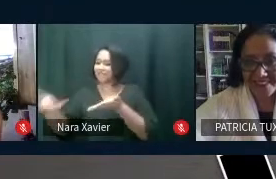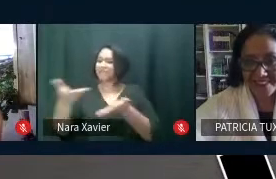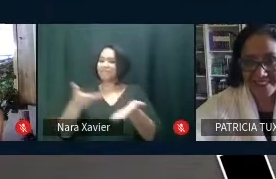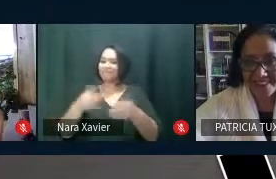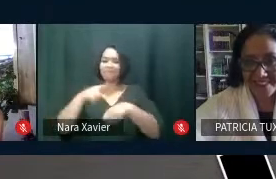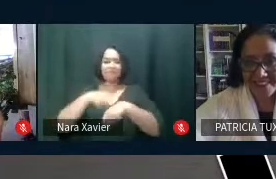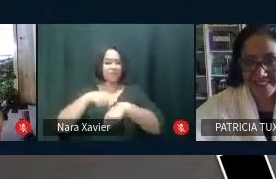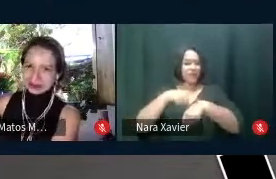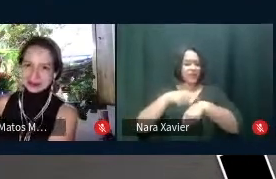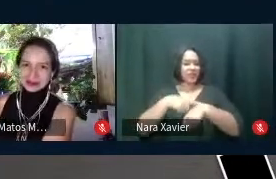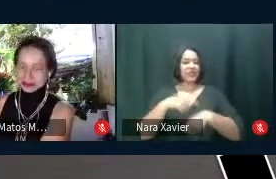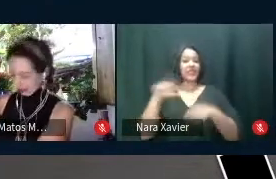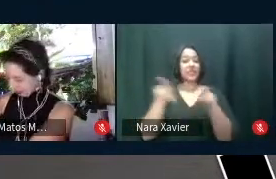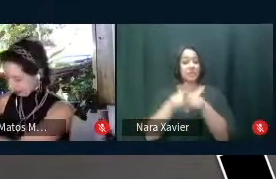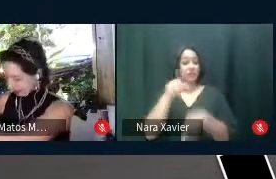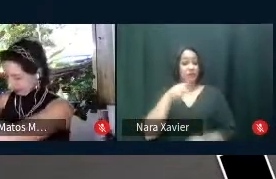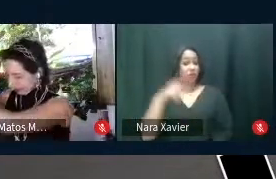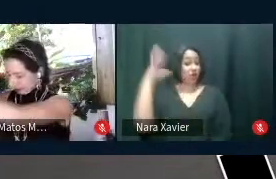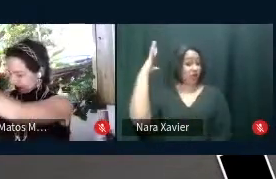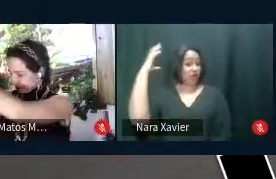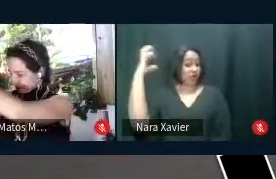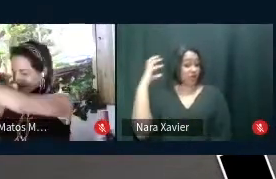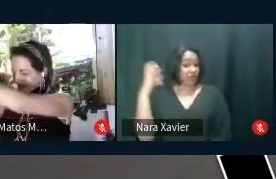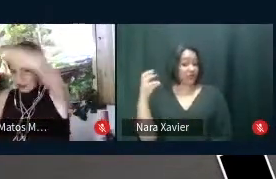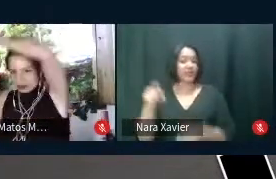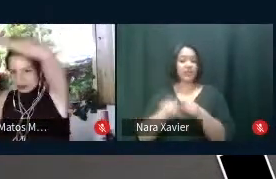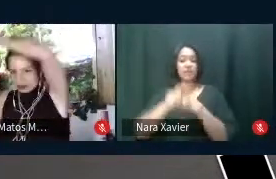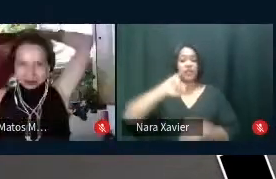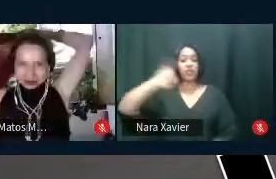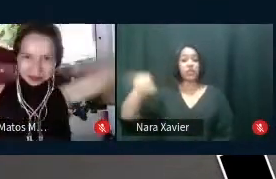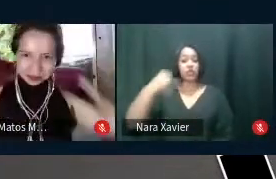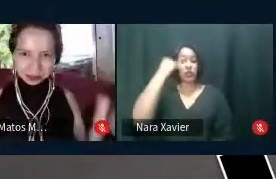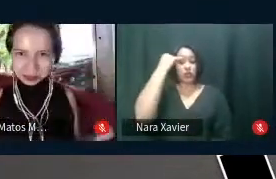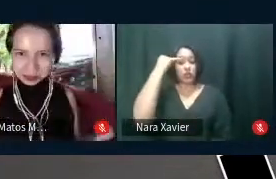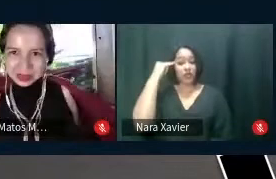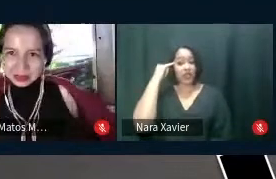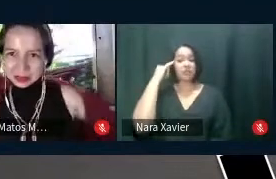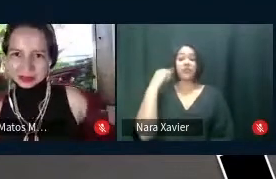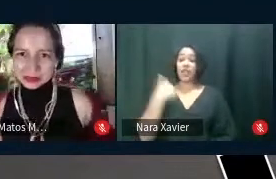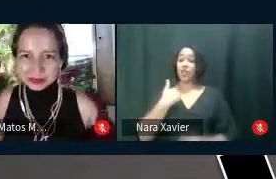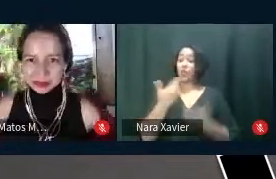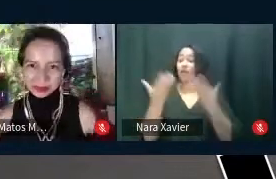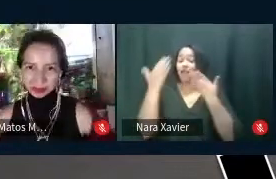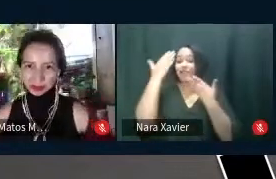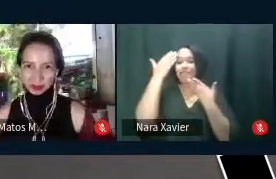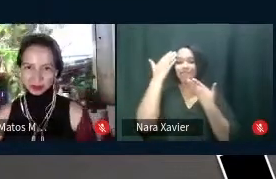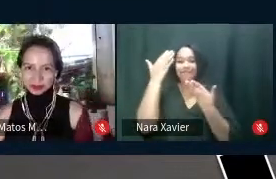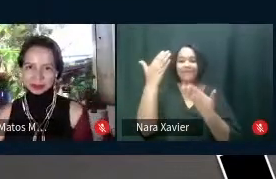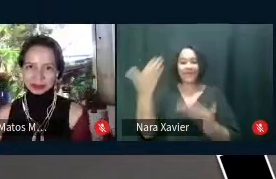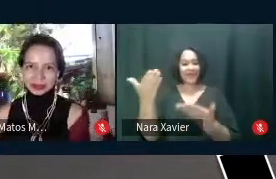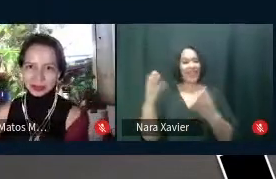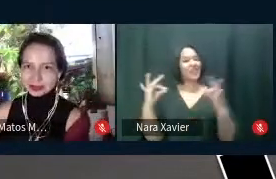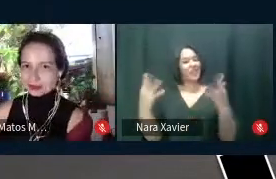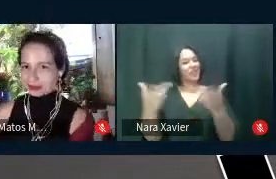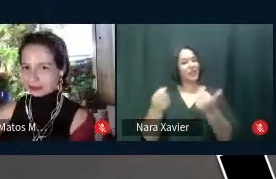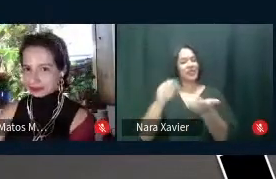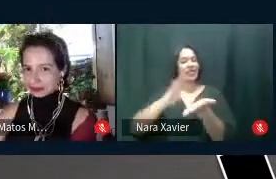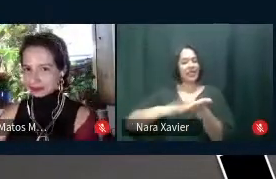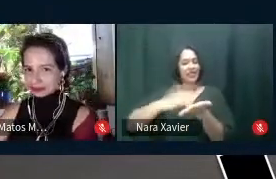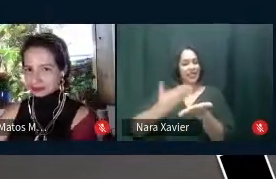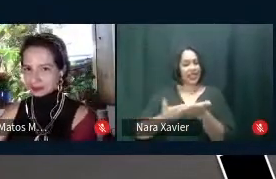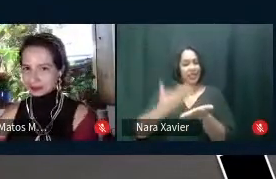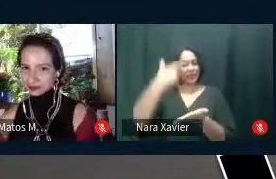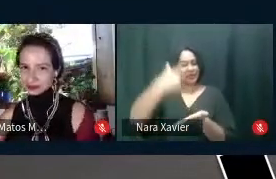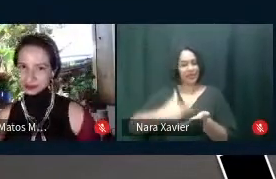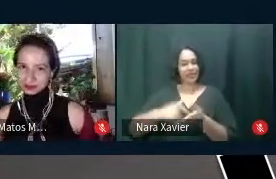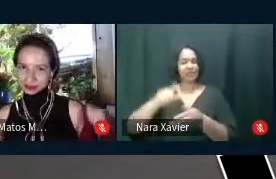com a Sabine e a Juliana. Quero também dizer e registrar isso, e agradeço desde já a todos os intérpretes